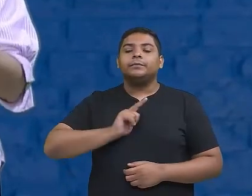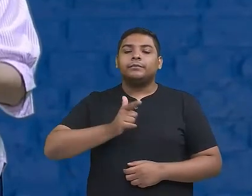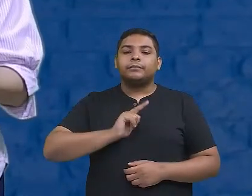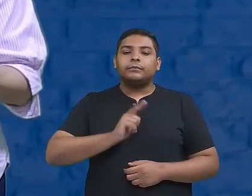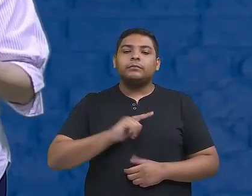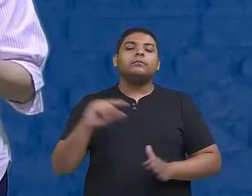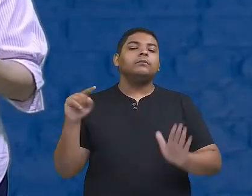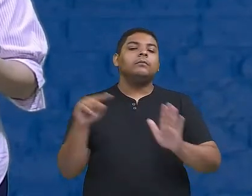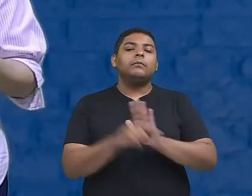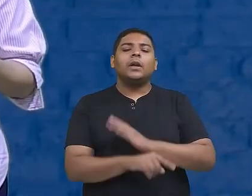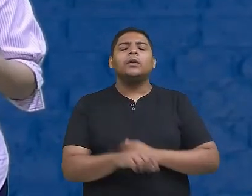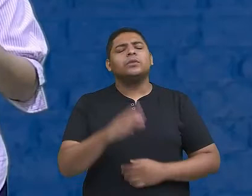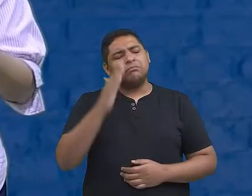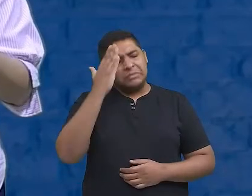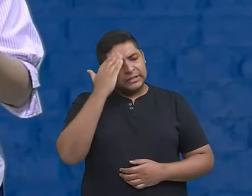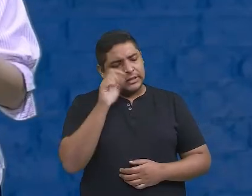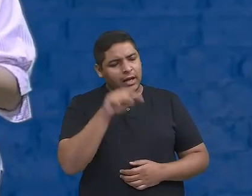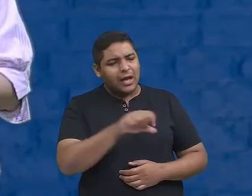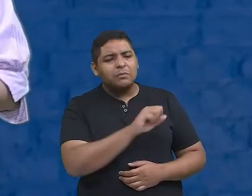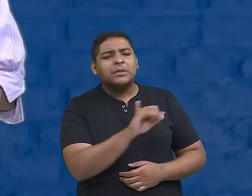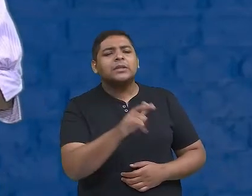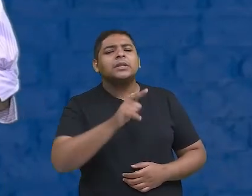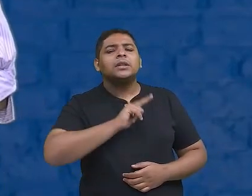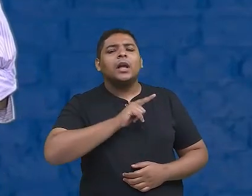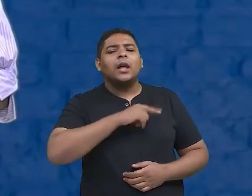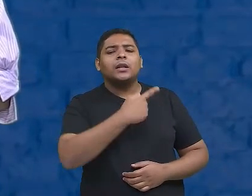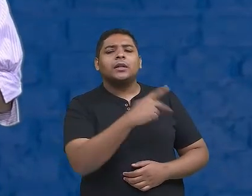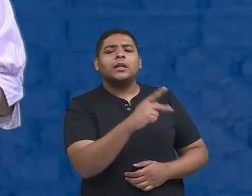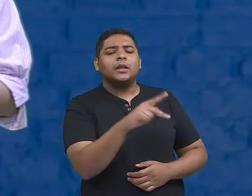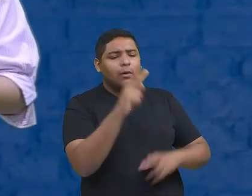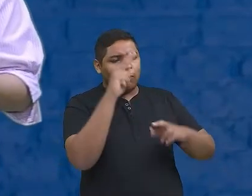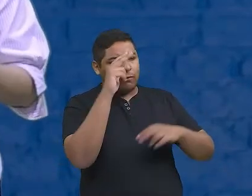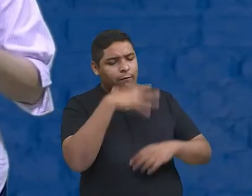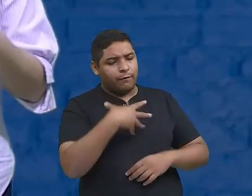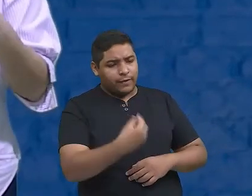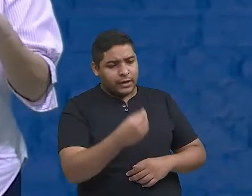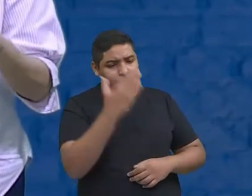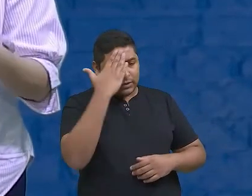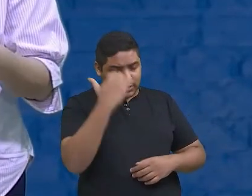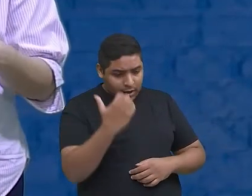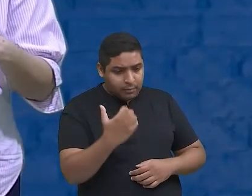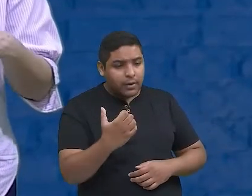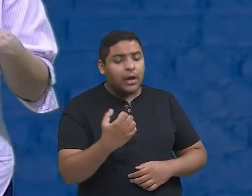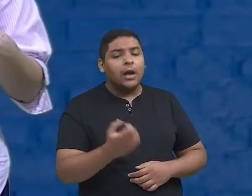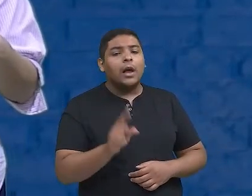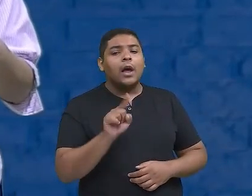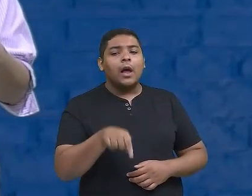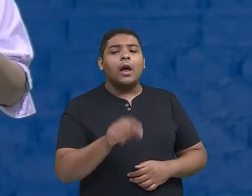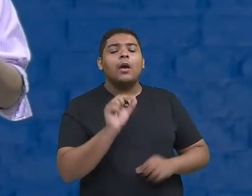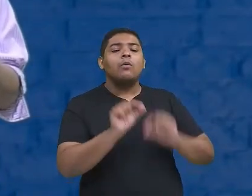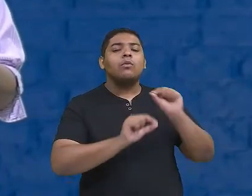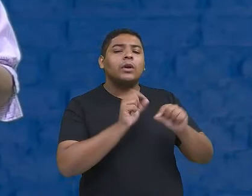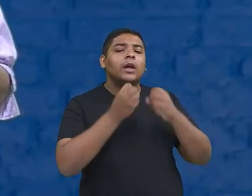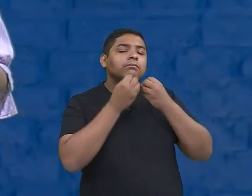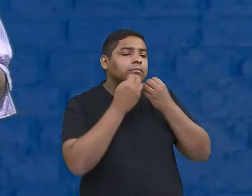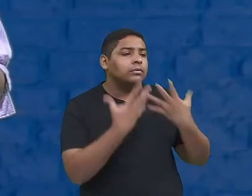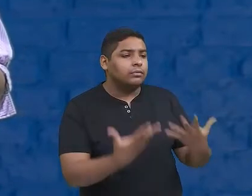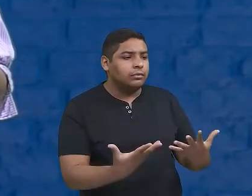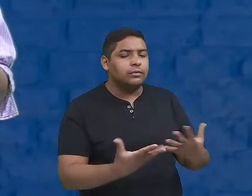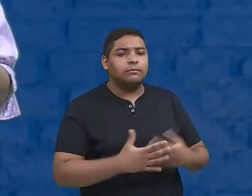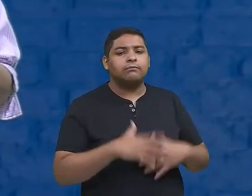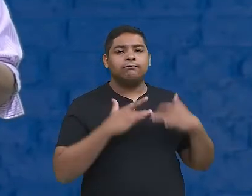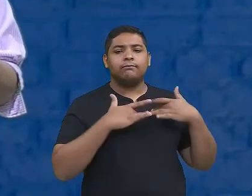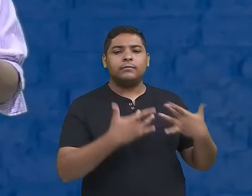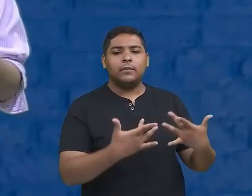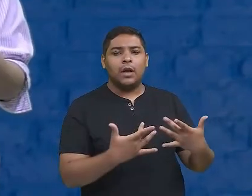o teu filho ou o teu aluno sabe o que é gentileza, né? Sabe o que é colocar-se no lugar